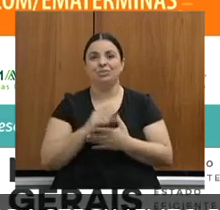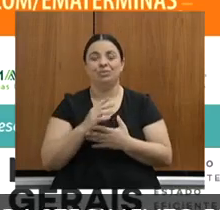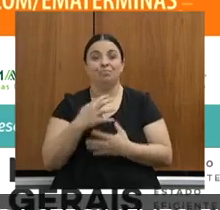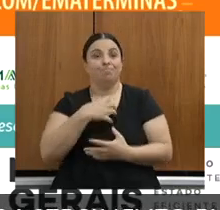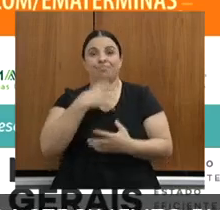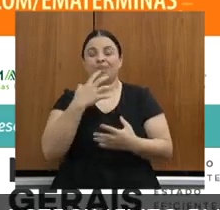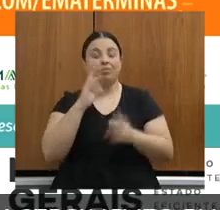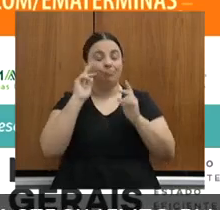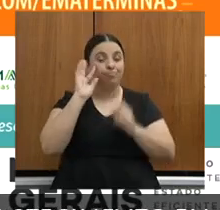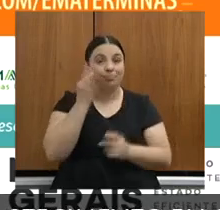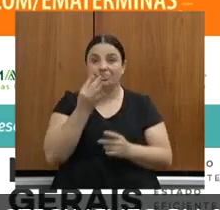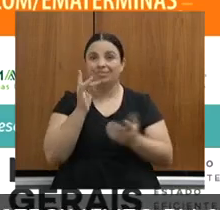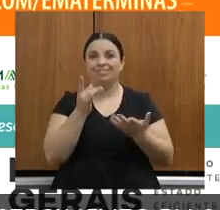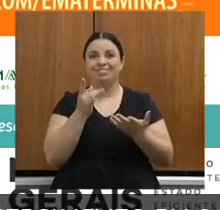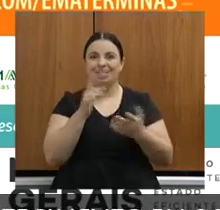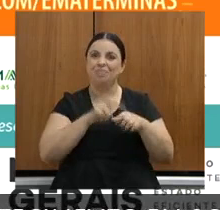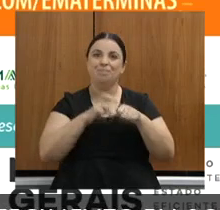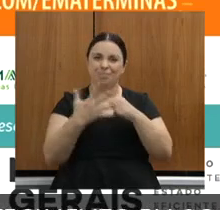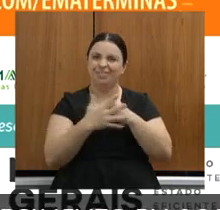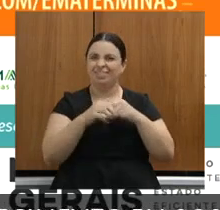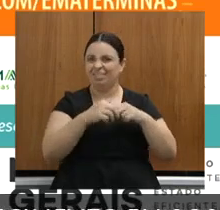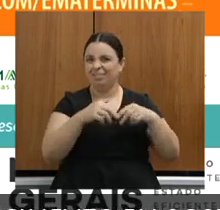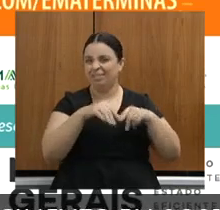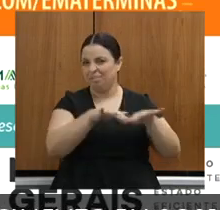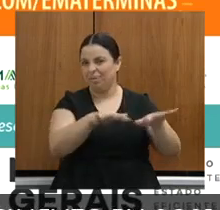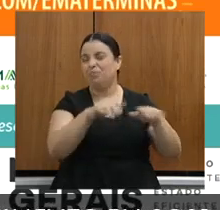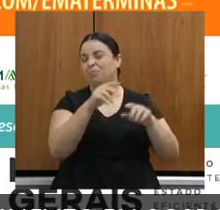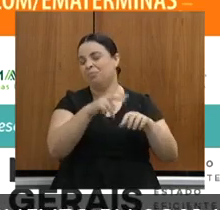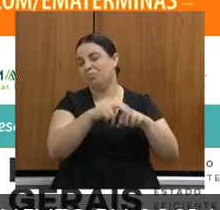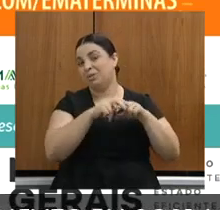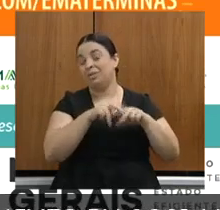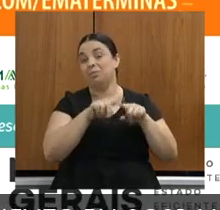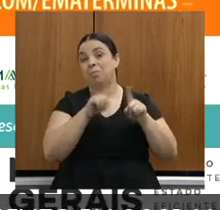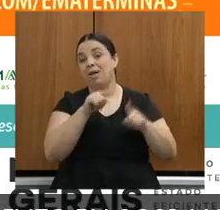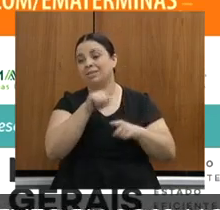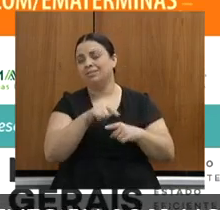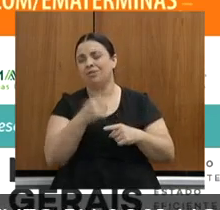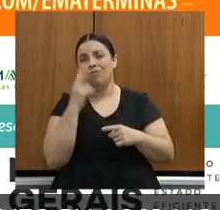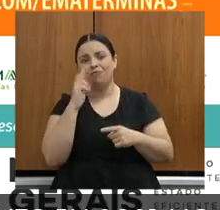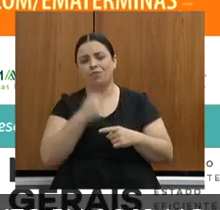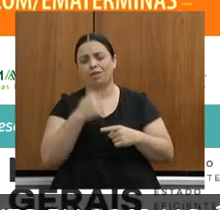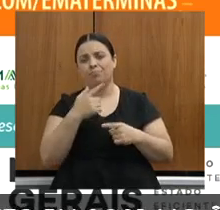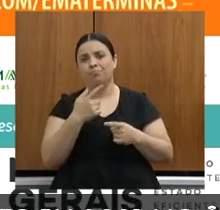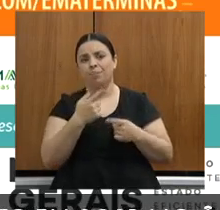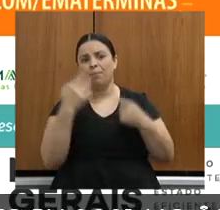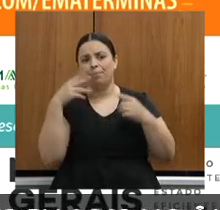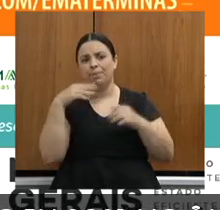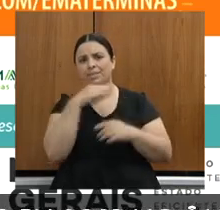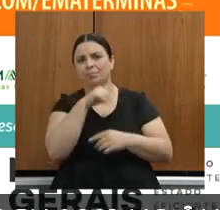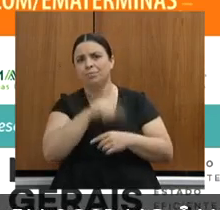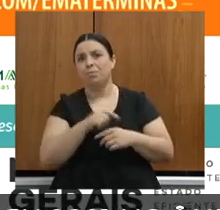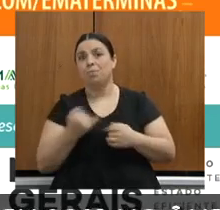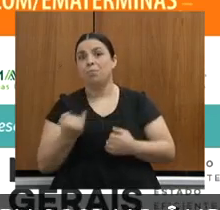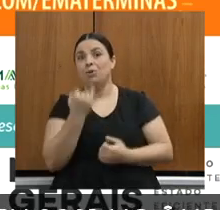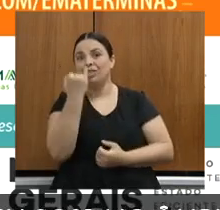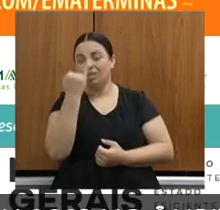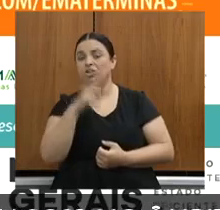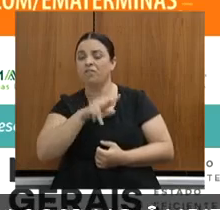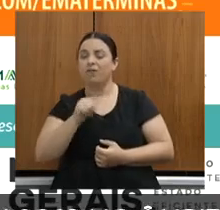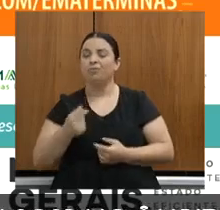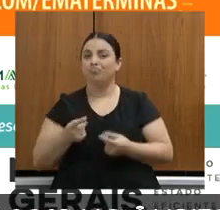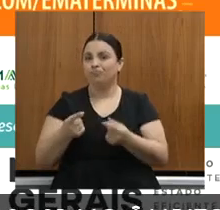situações se revelou como é muito importante que você terá continuidade que isso também vai trazer